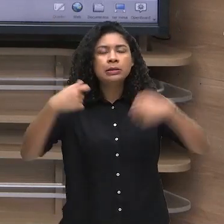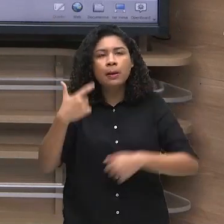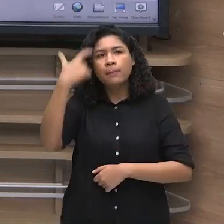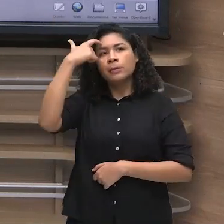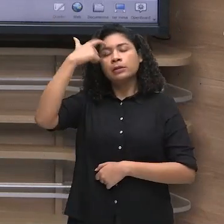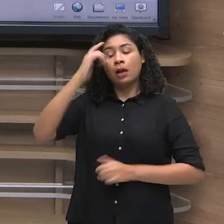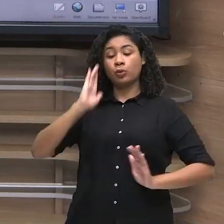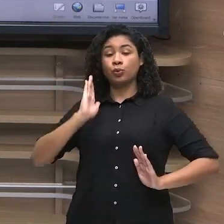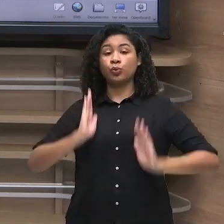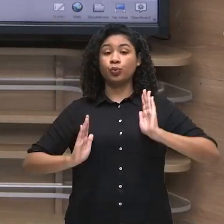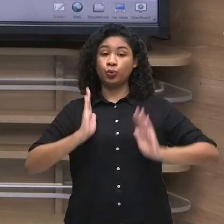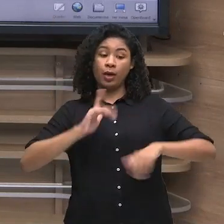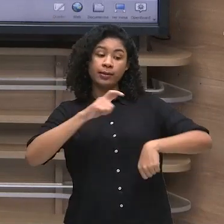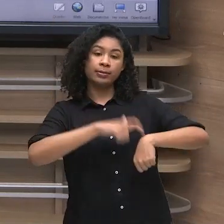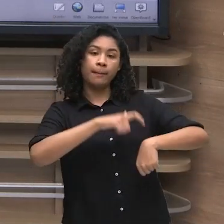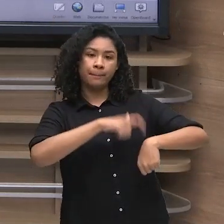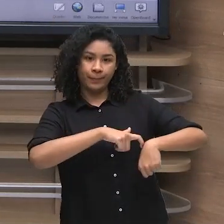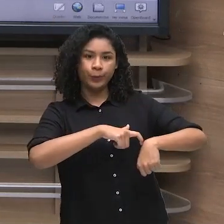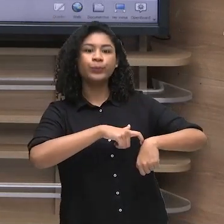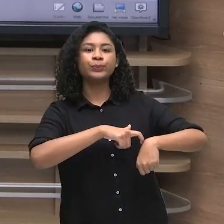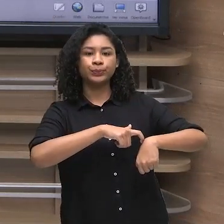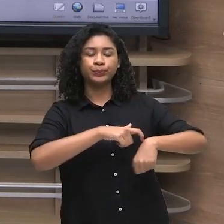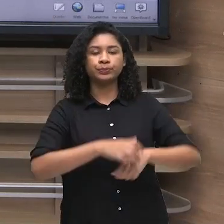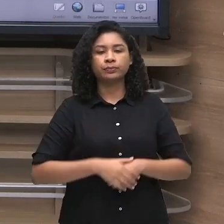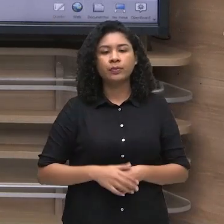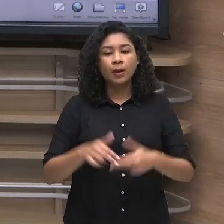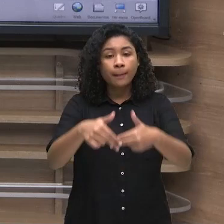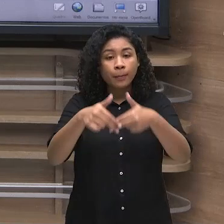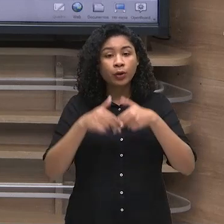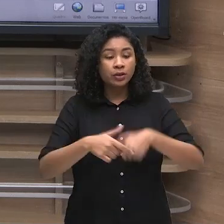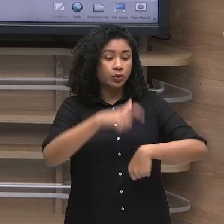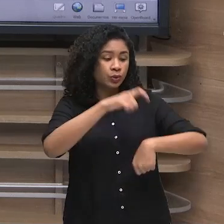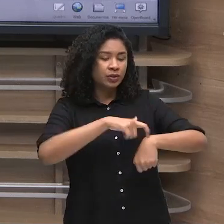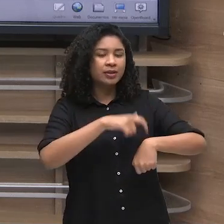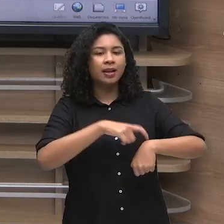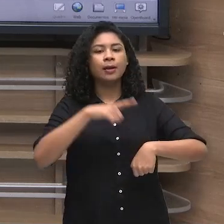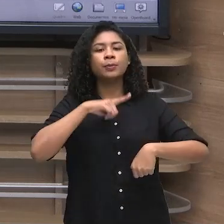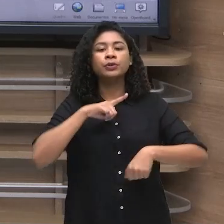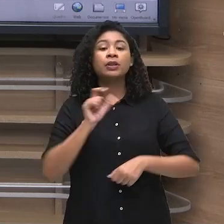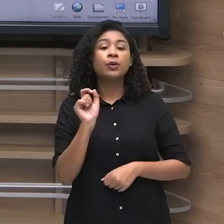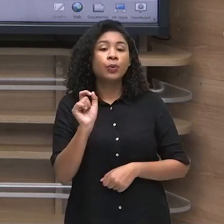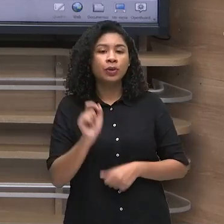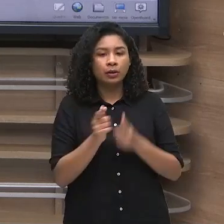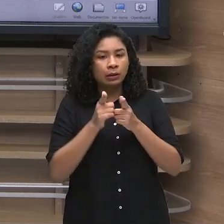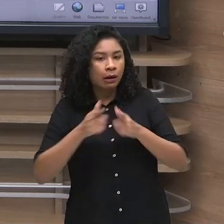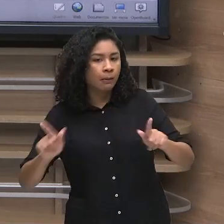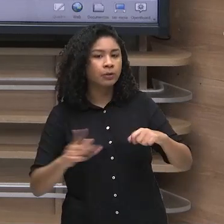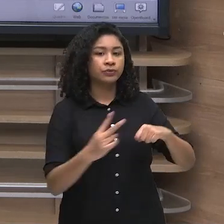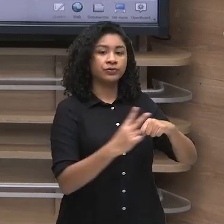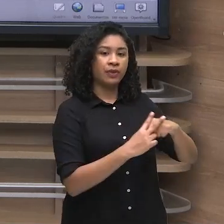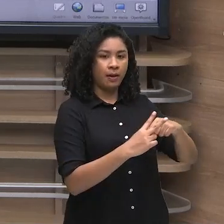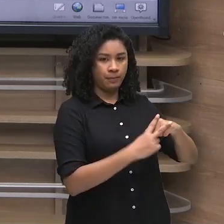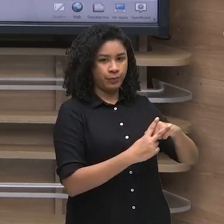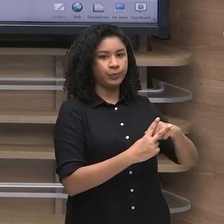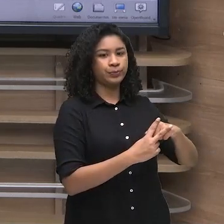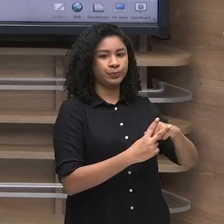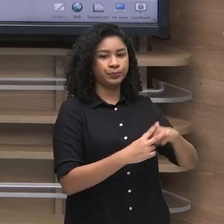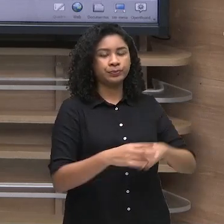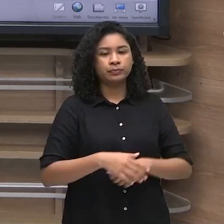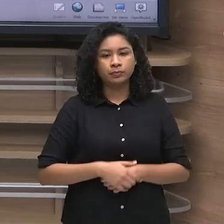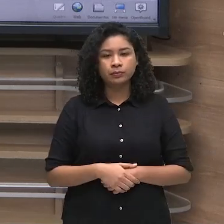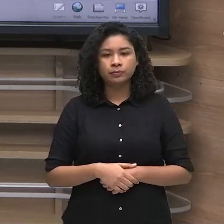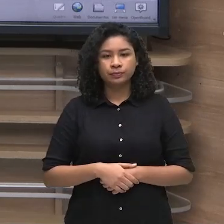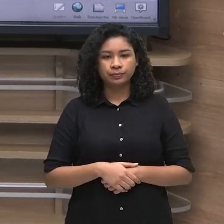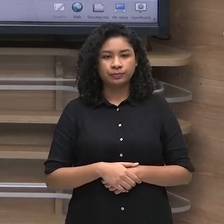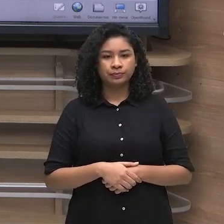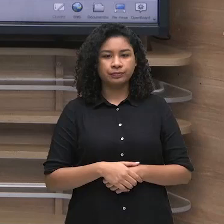no espaço, correto? Então, o tempo é dado pela classe gramatical dos verbos e o espaço pelos